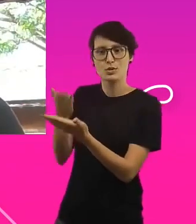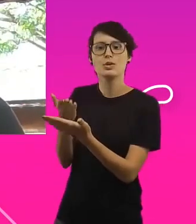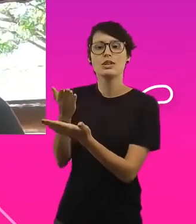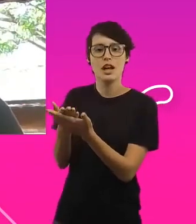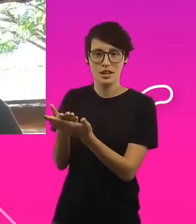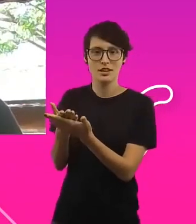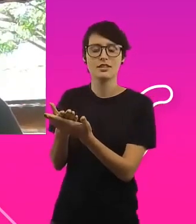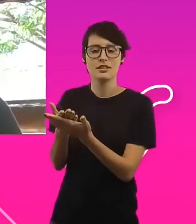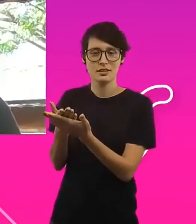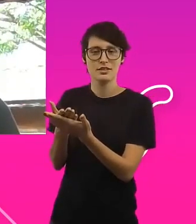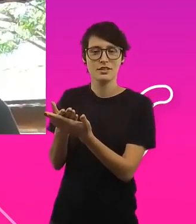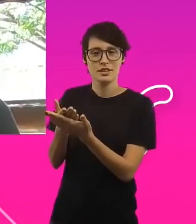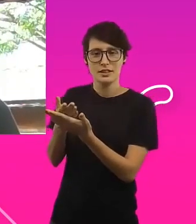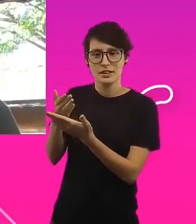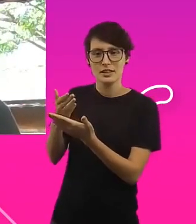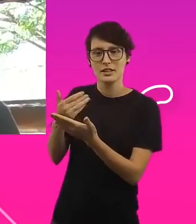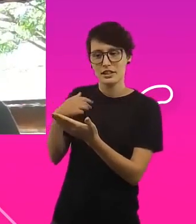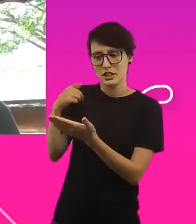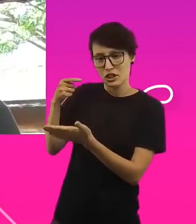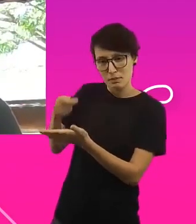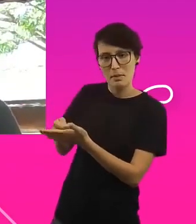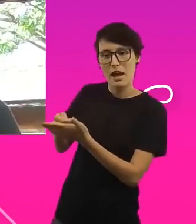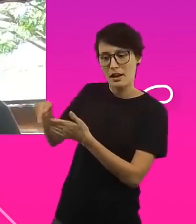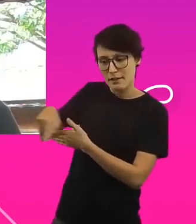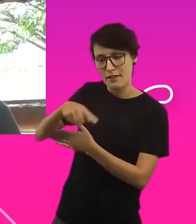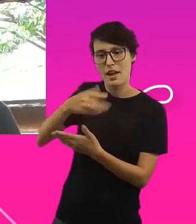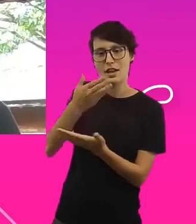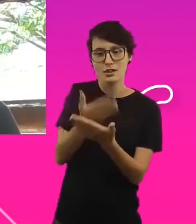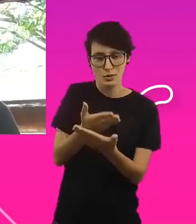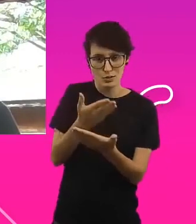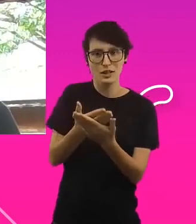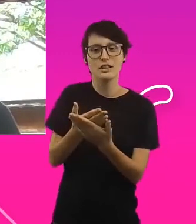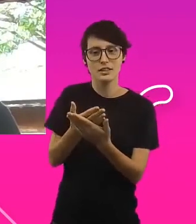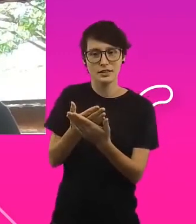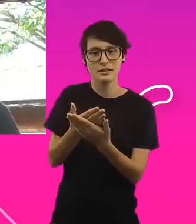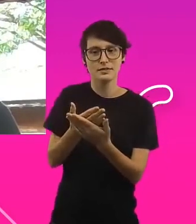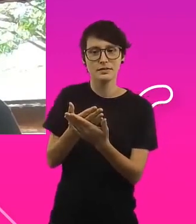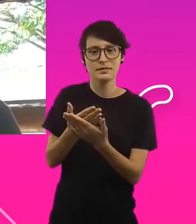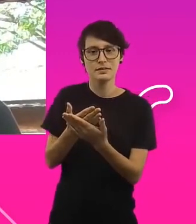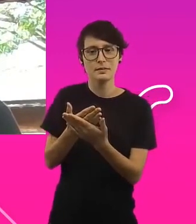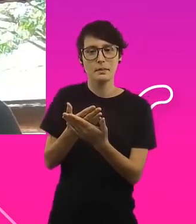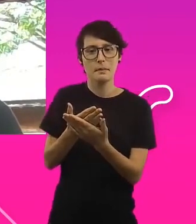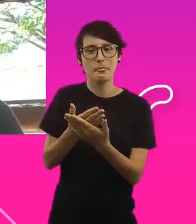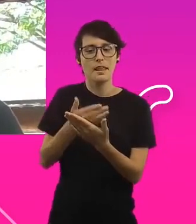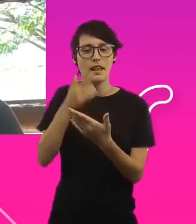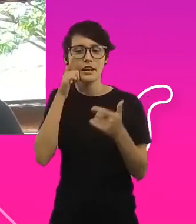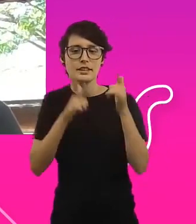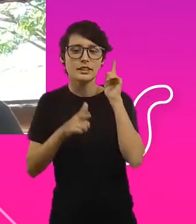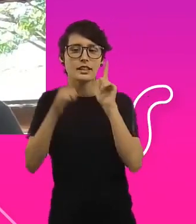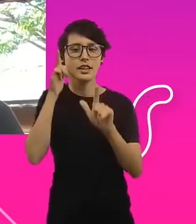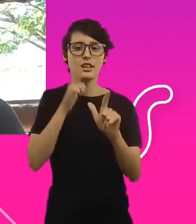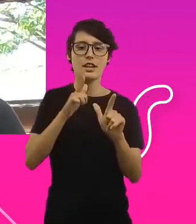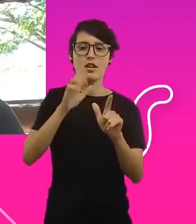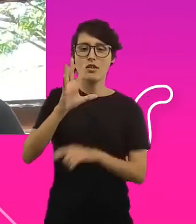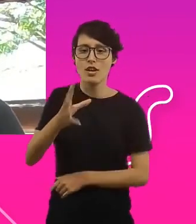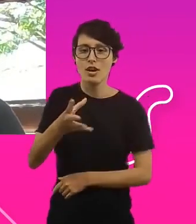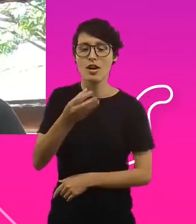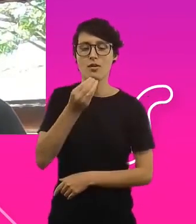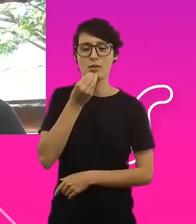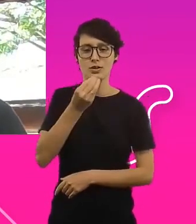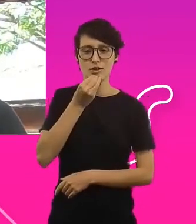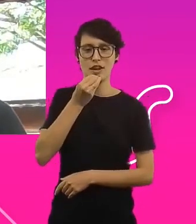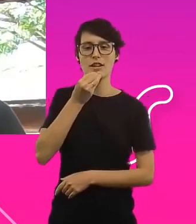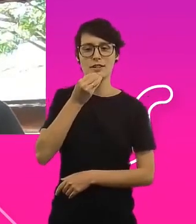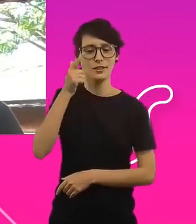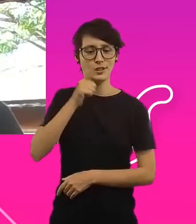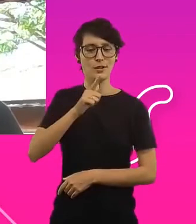conforme a gente paga para elas estudarem, elas ganham a oportunidade de se colocar